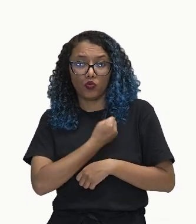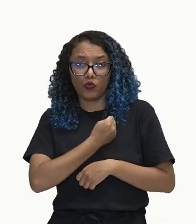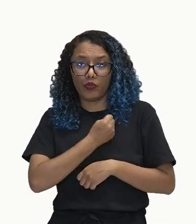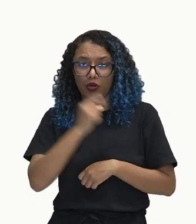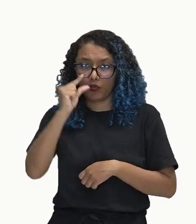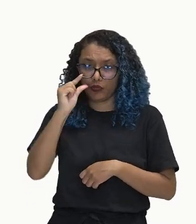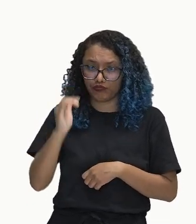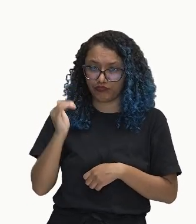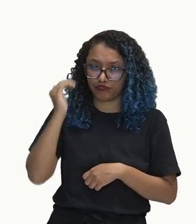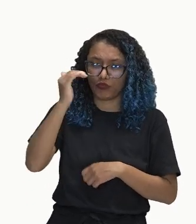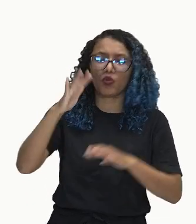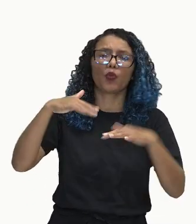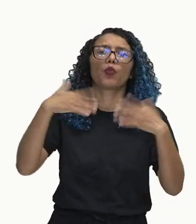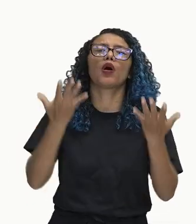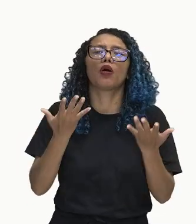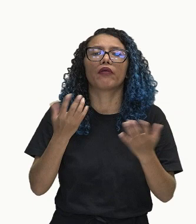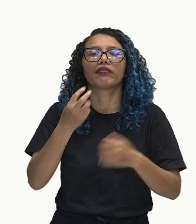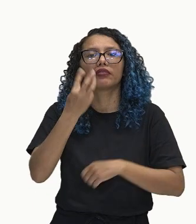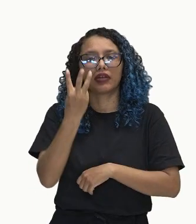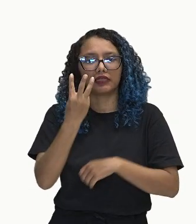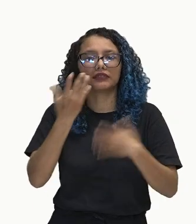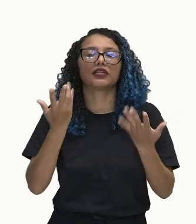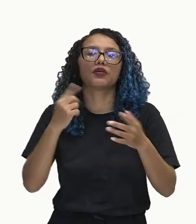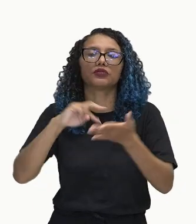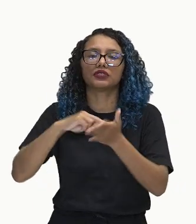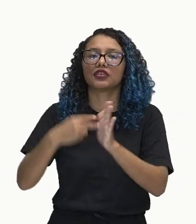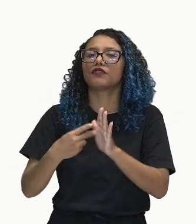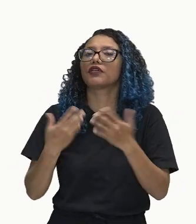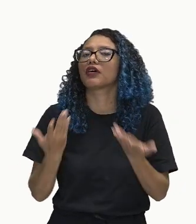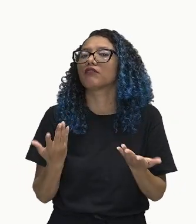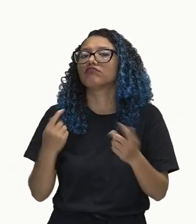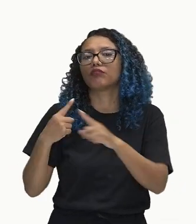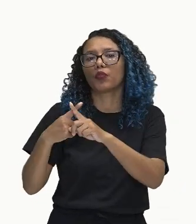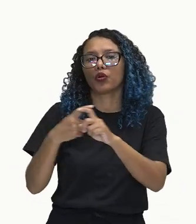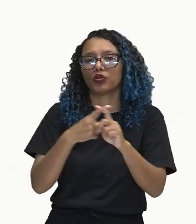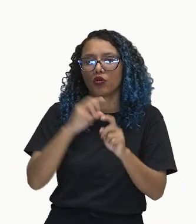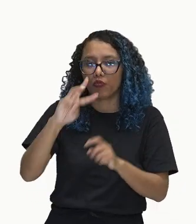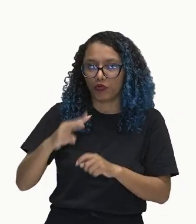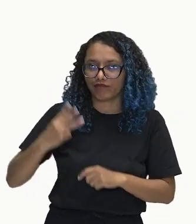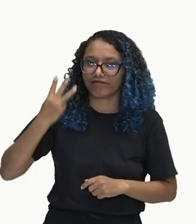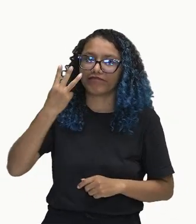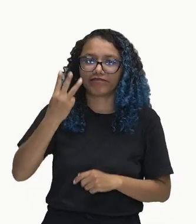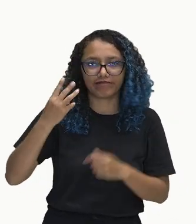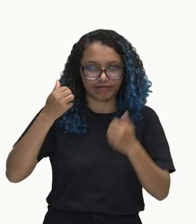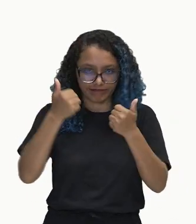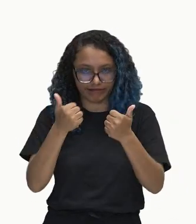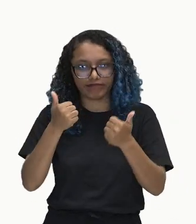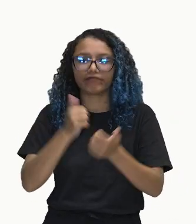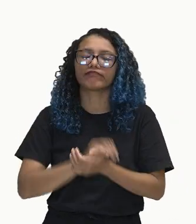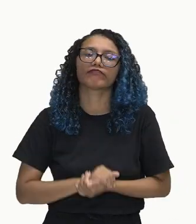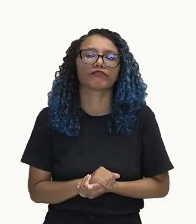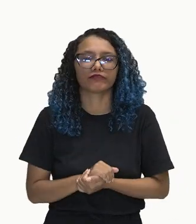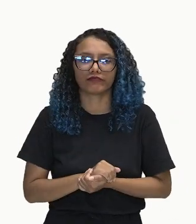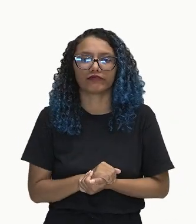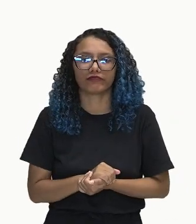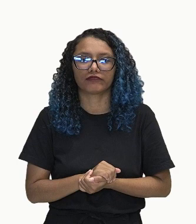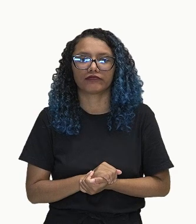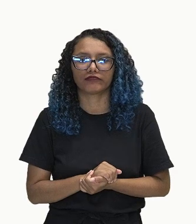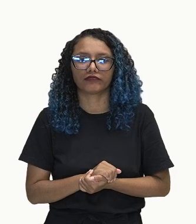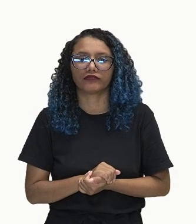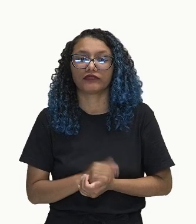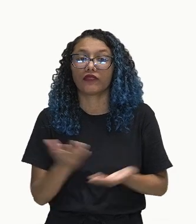pode afirmar que essa função é do terceiro grau. Belezinha? E aí, a gente